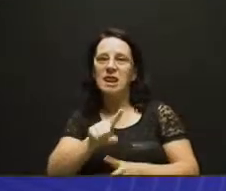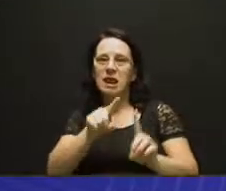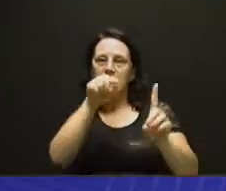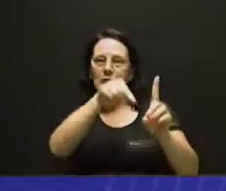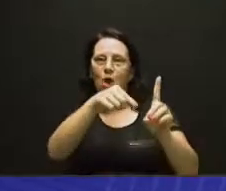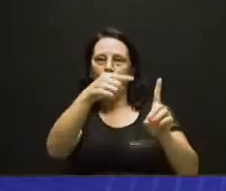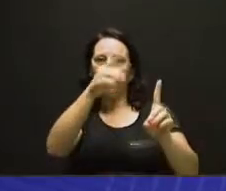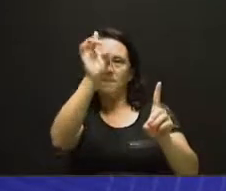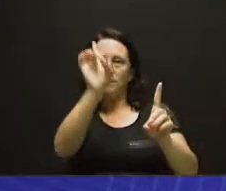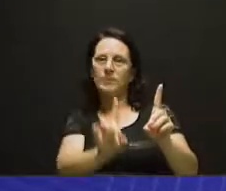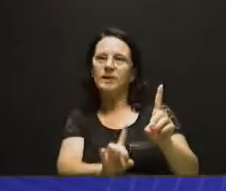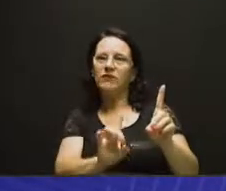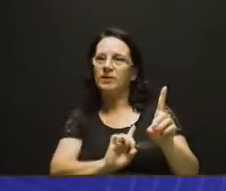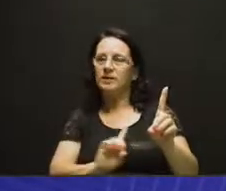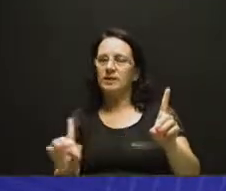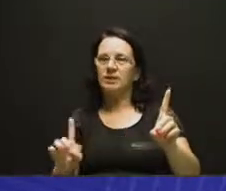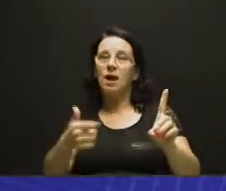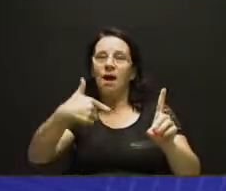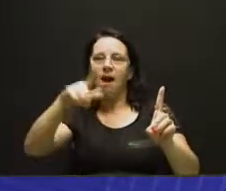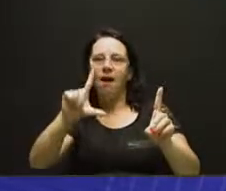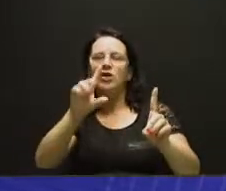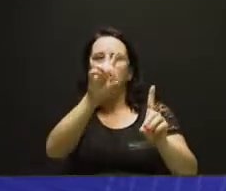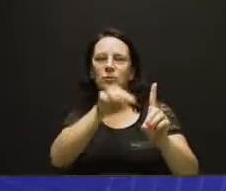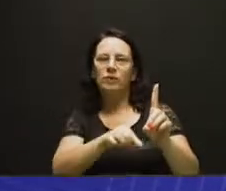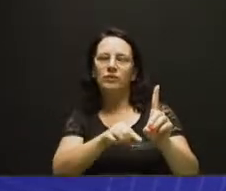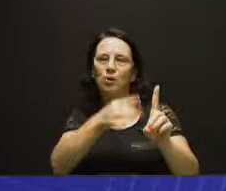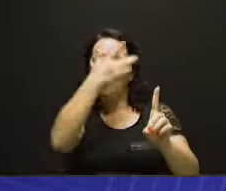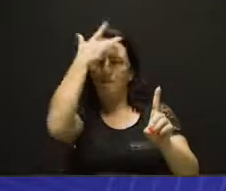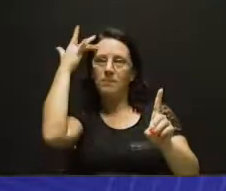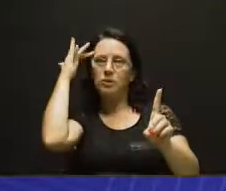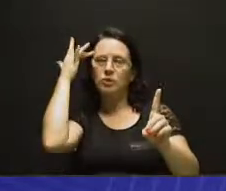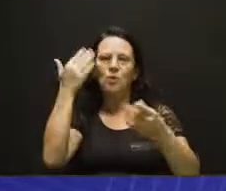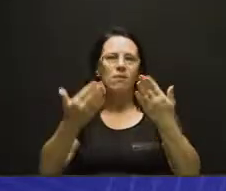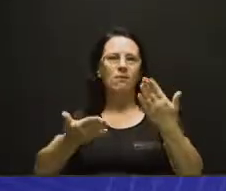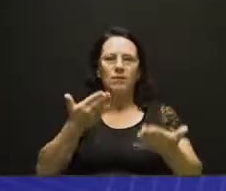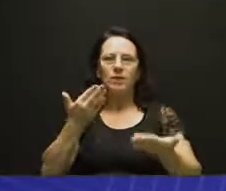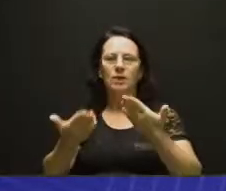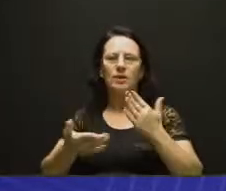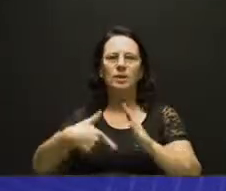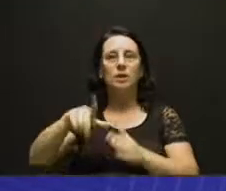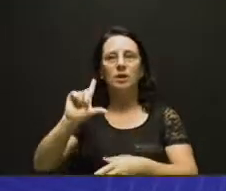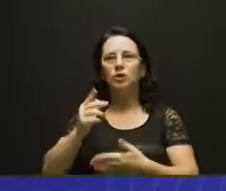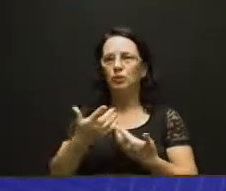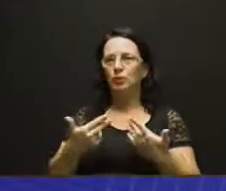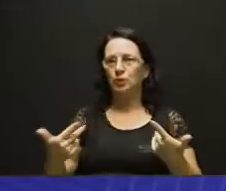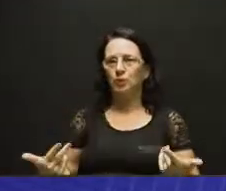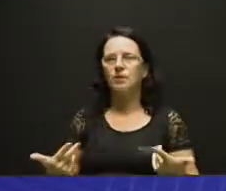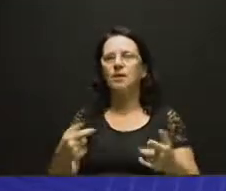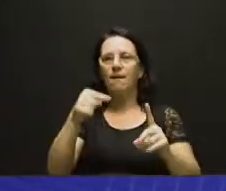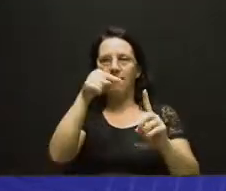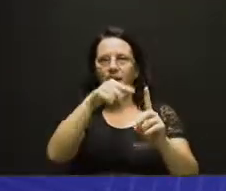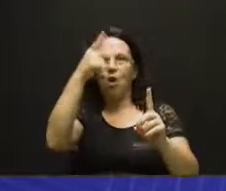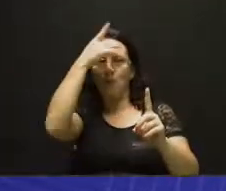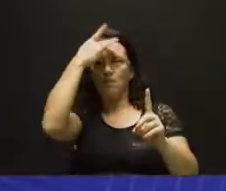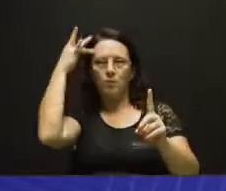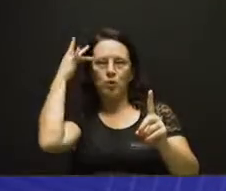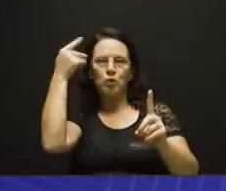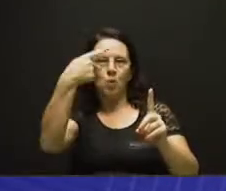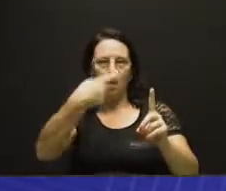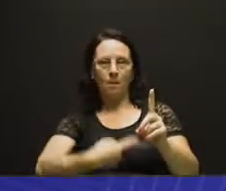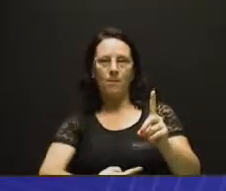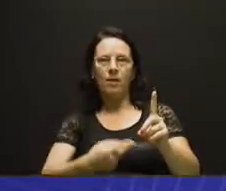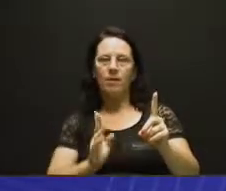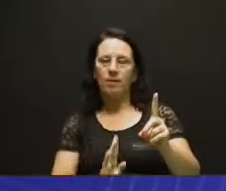deficiência ela antes de ter uma deficiência é uma pessoa independente e antes de qualquer coisa é uma pessoa uma pessoa humana